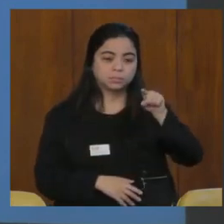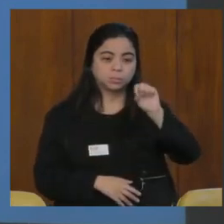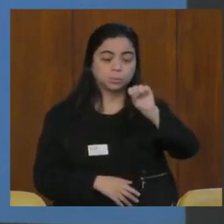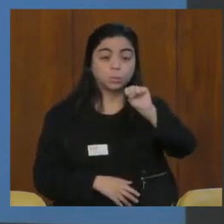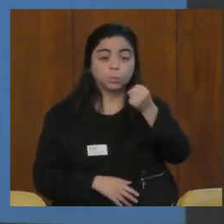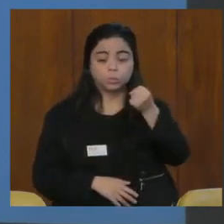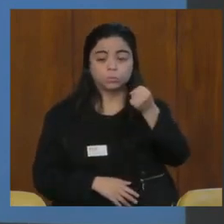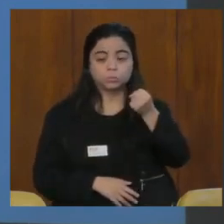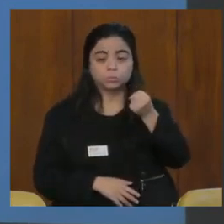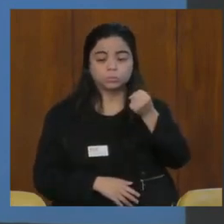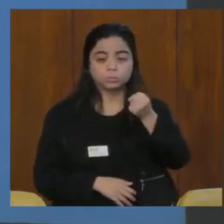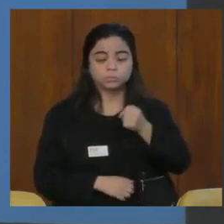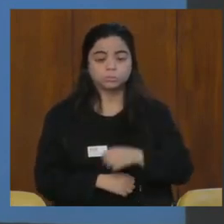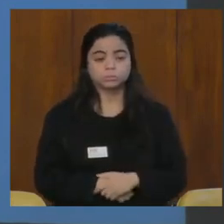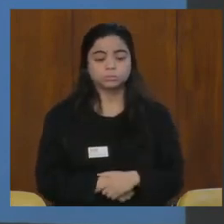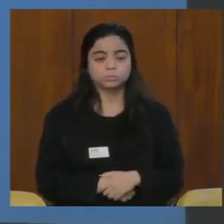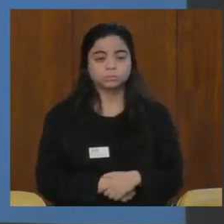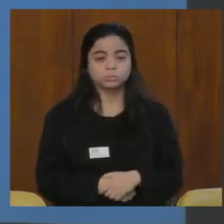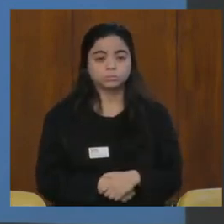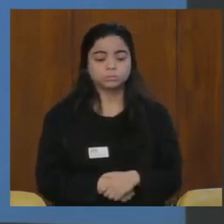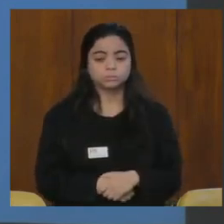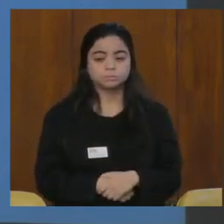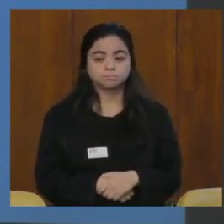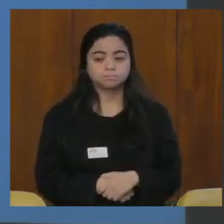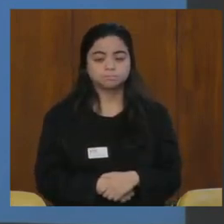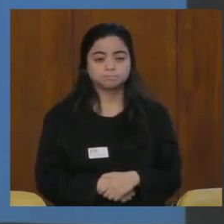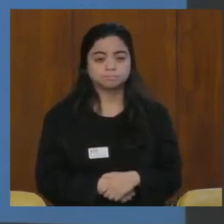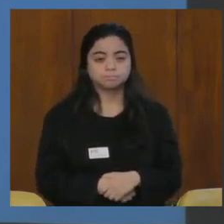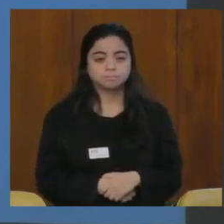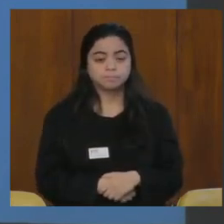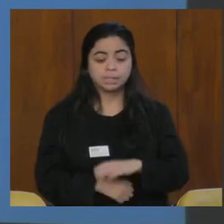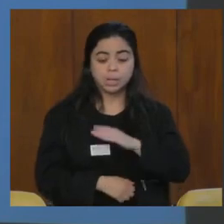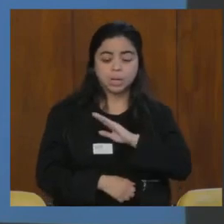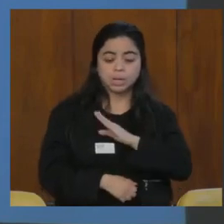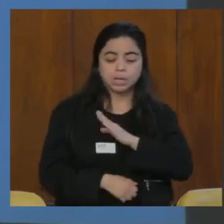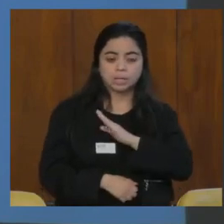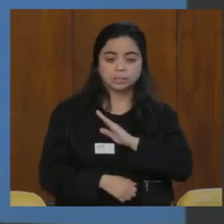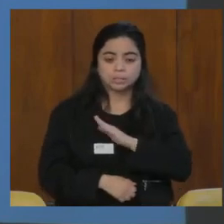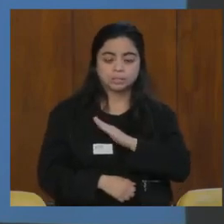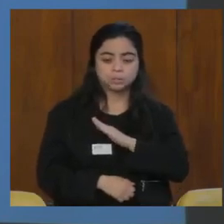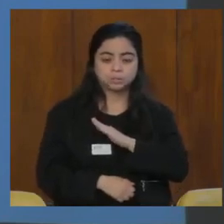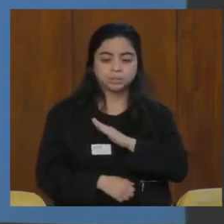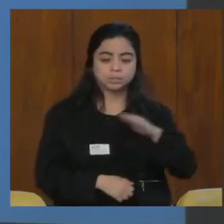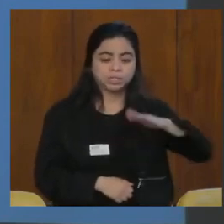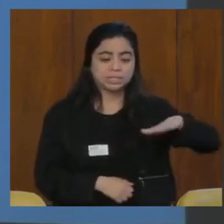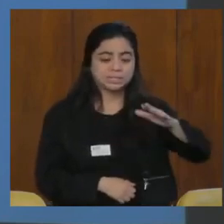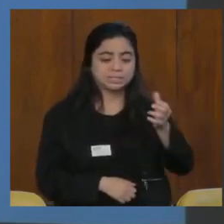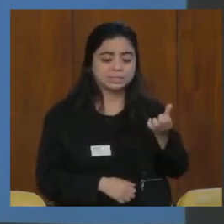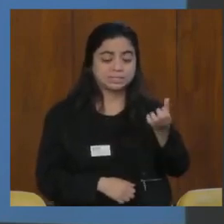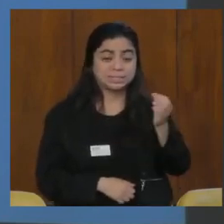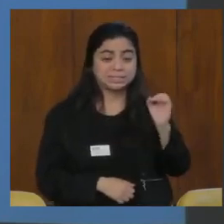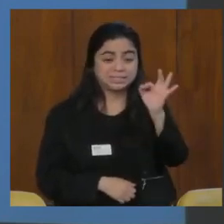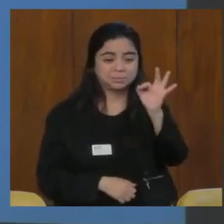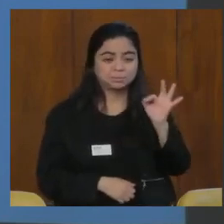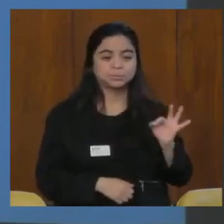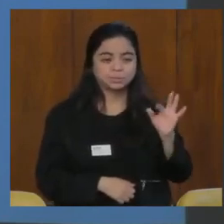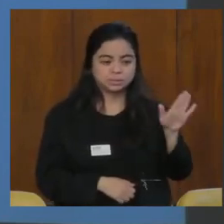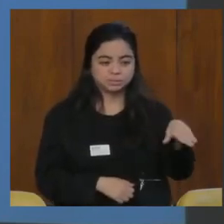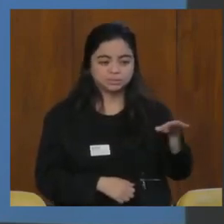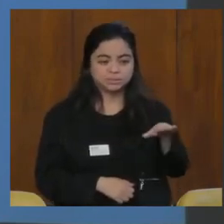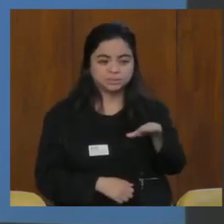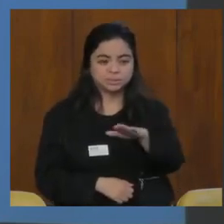falou no Edwards. A incidência de cardiopatia na síndrome de Down é em torno de 60% das